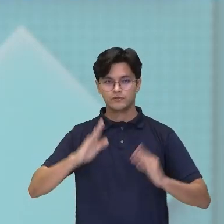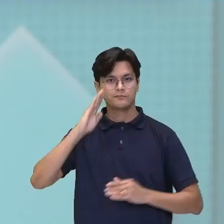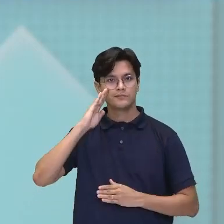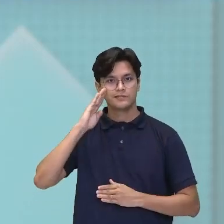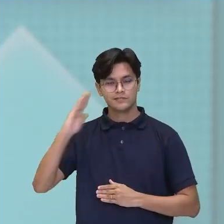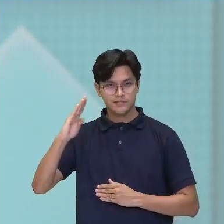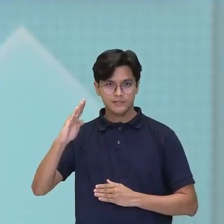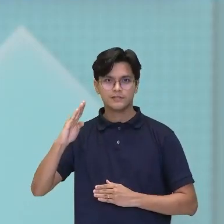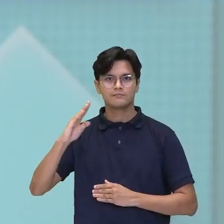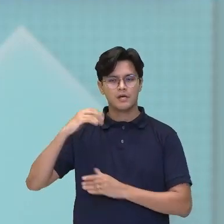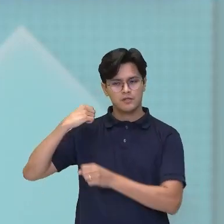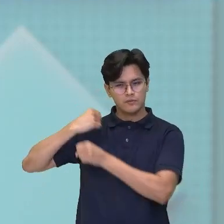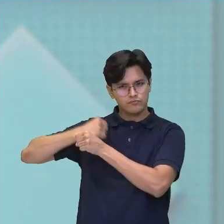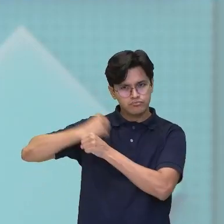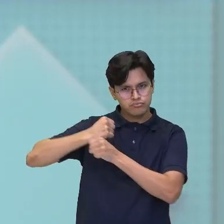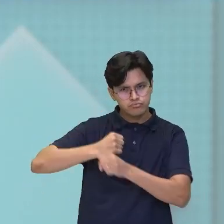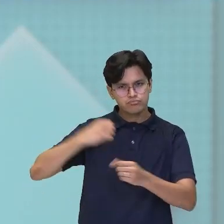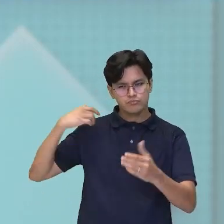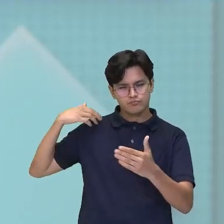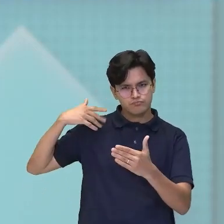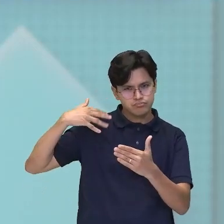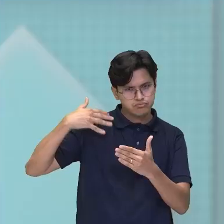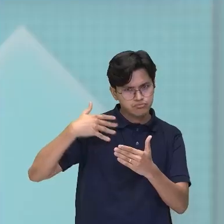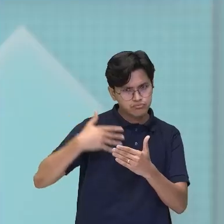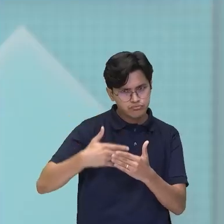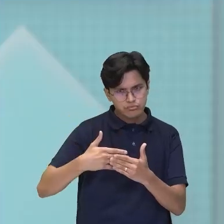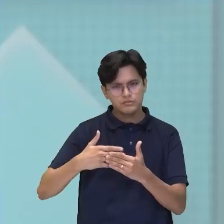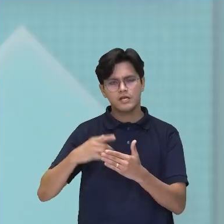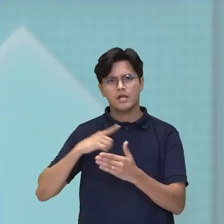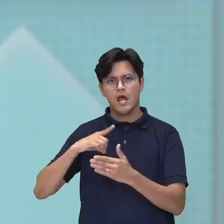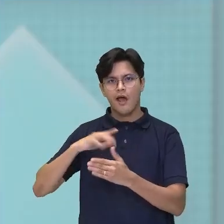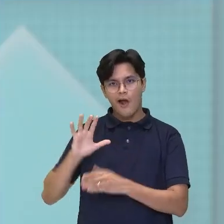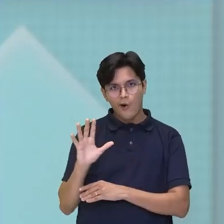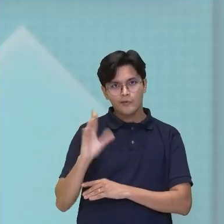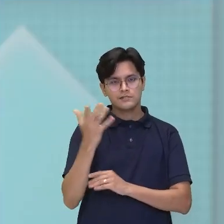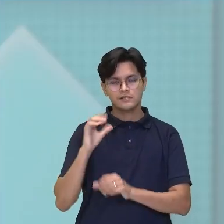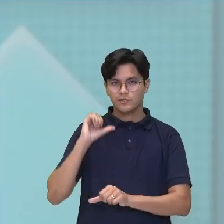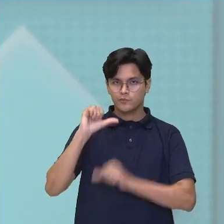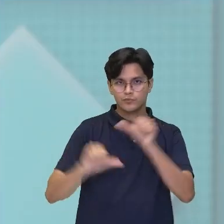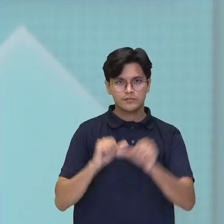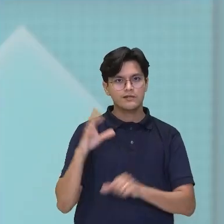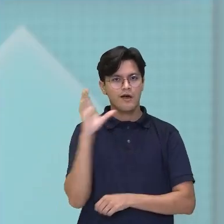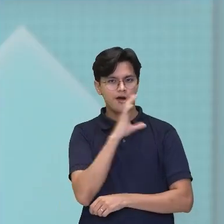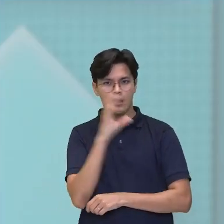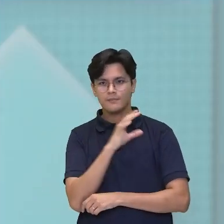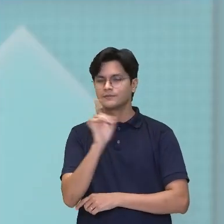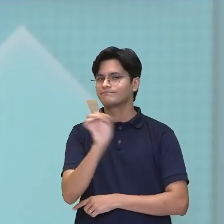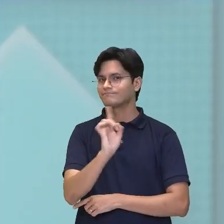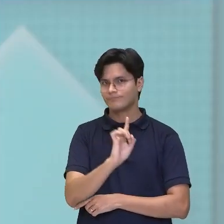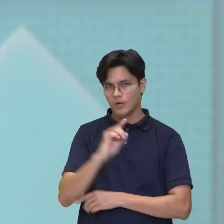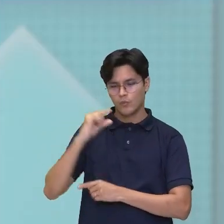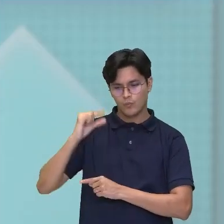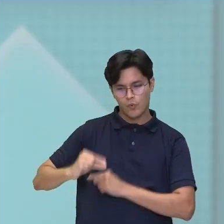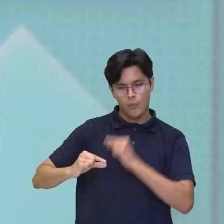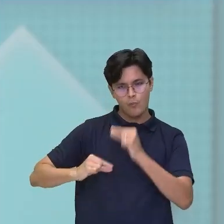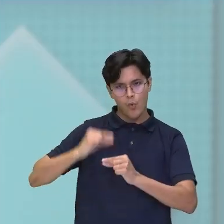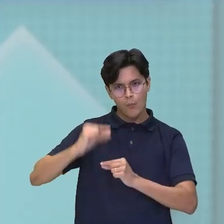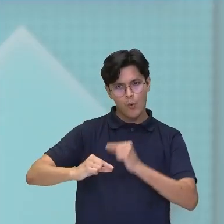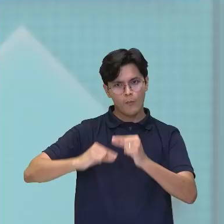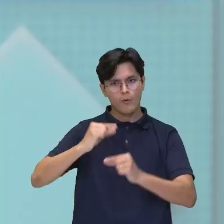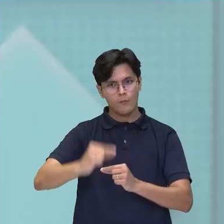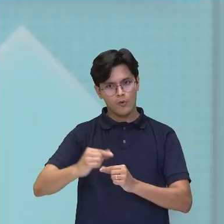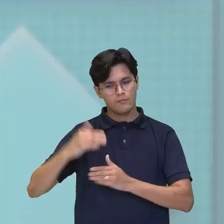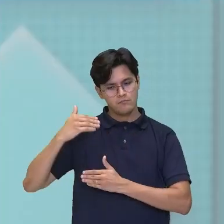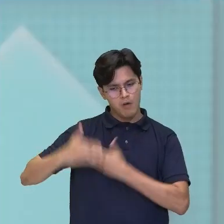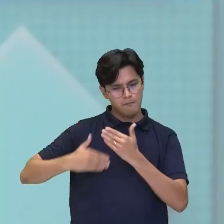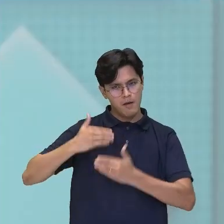para acontecer essa mudança, não foi de um dia para o outro. Agora nós vamos falar de um outro período da arte também,